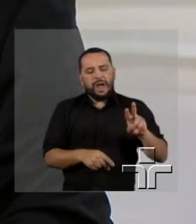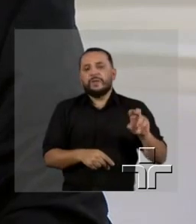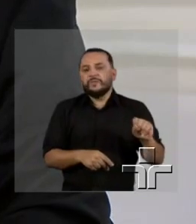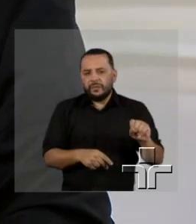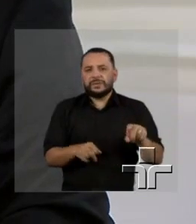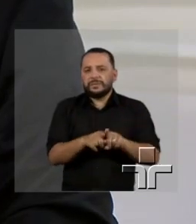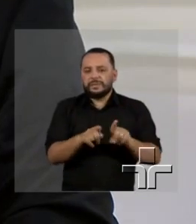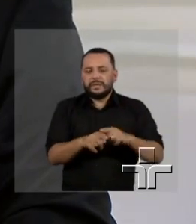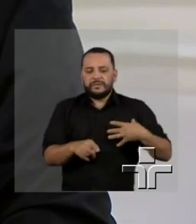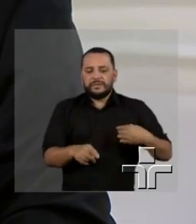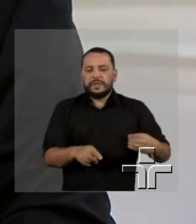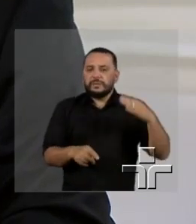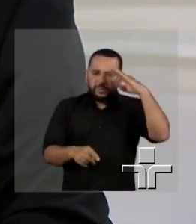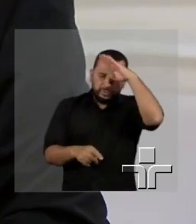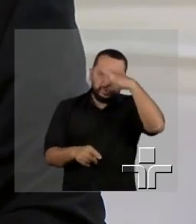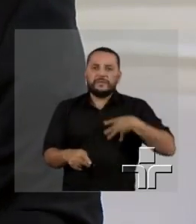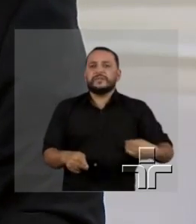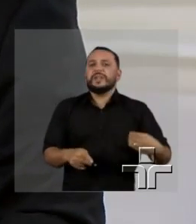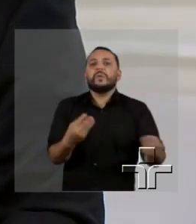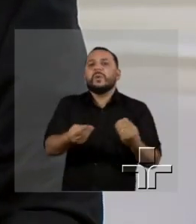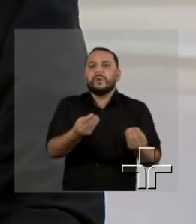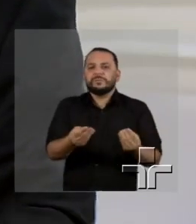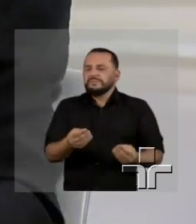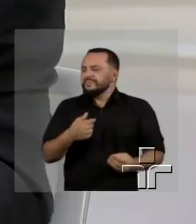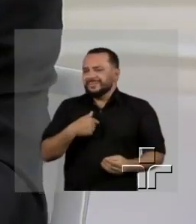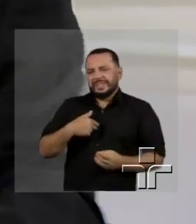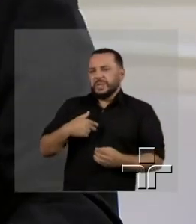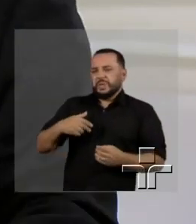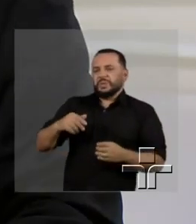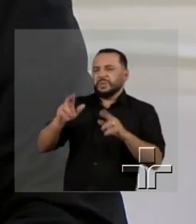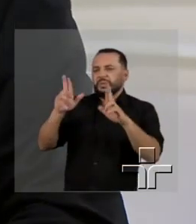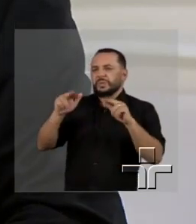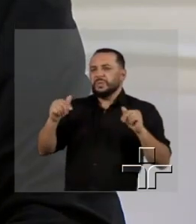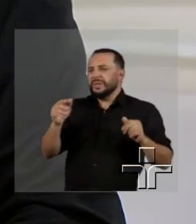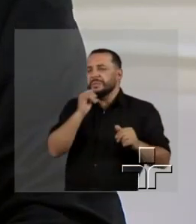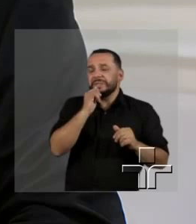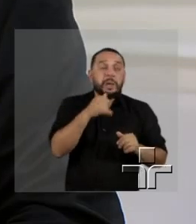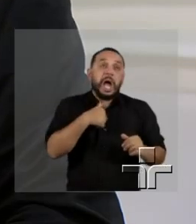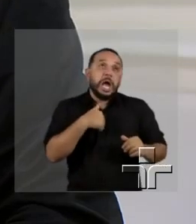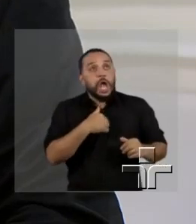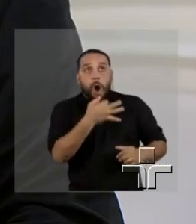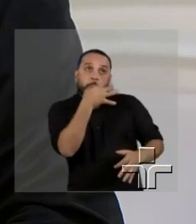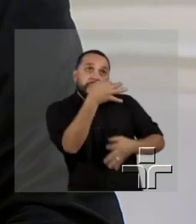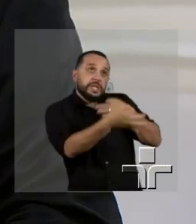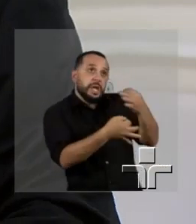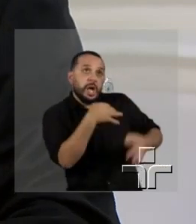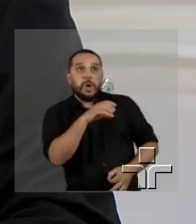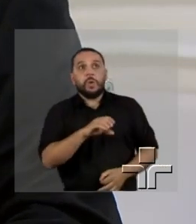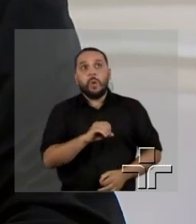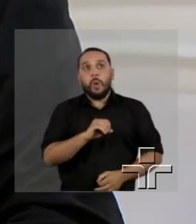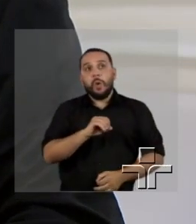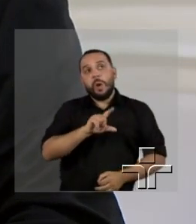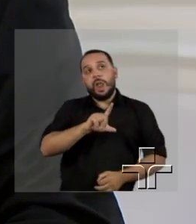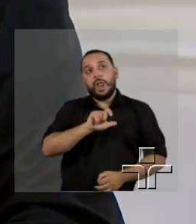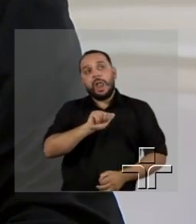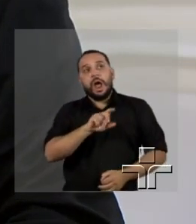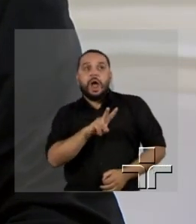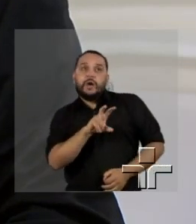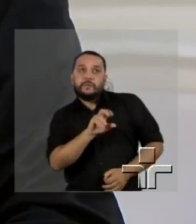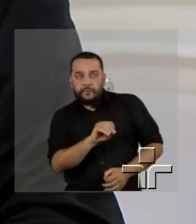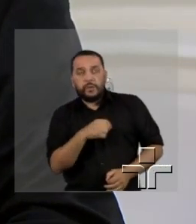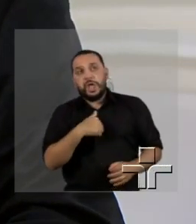norte e sul, e rico e pobre, e por aí vai, empresário e operário, né? Um país que realmente tenha tranquilidade